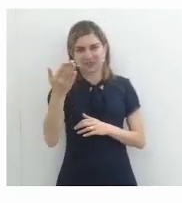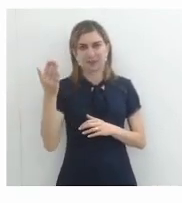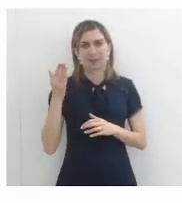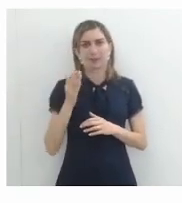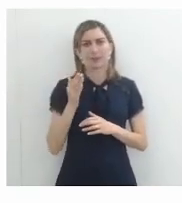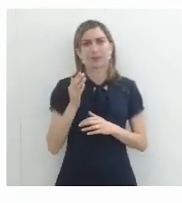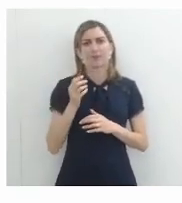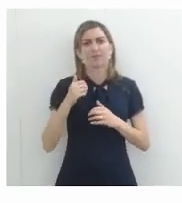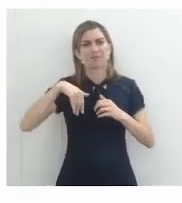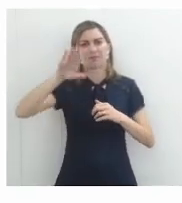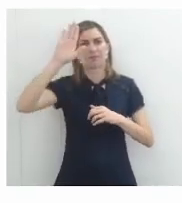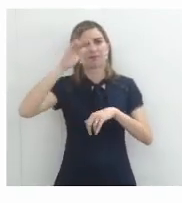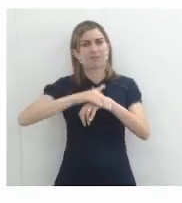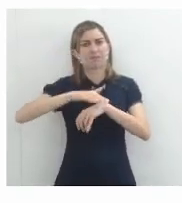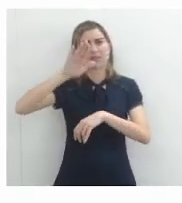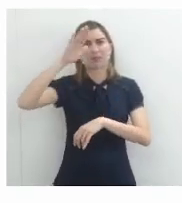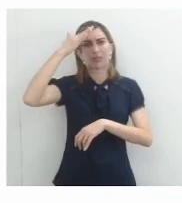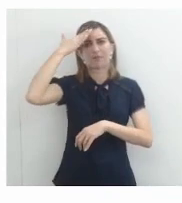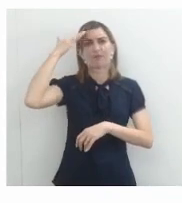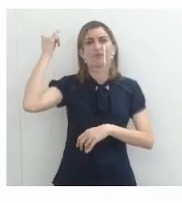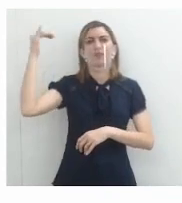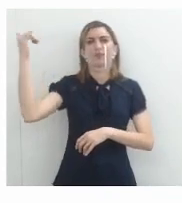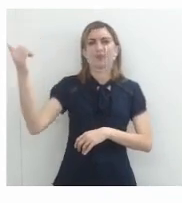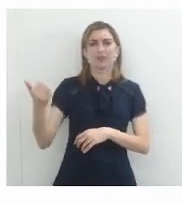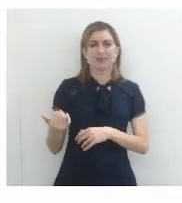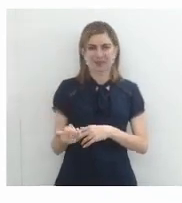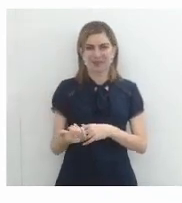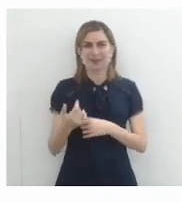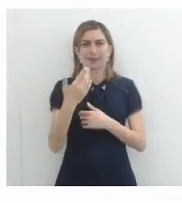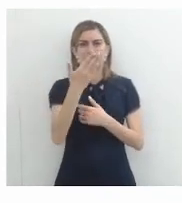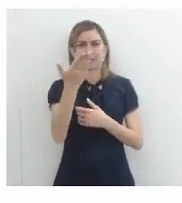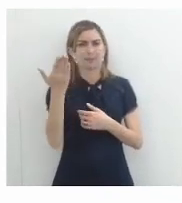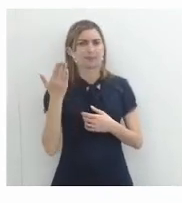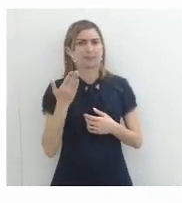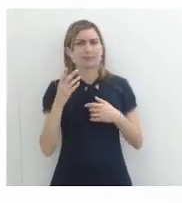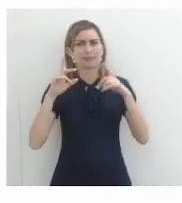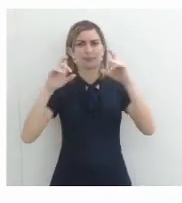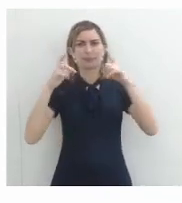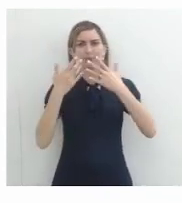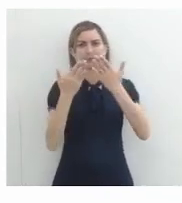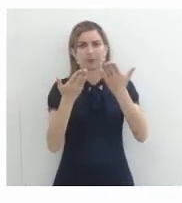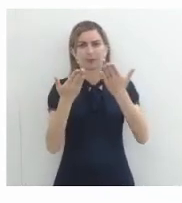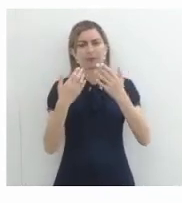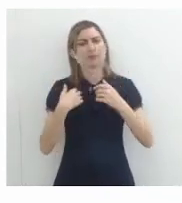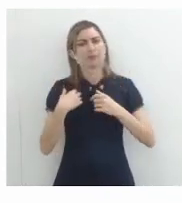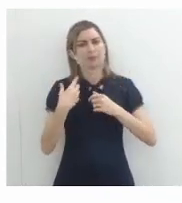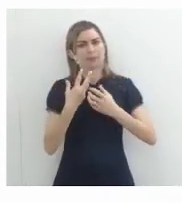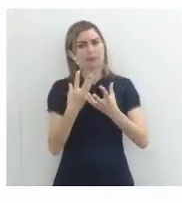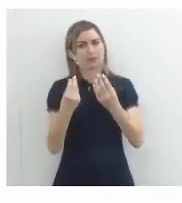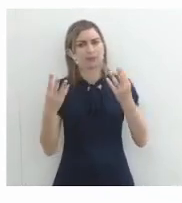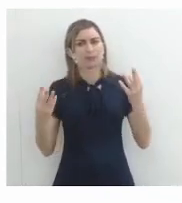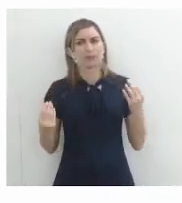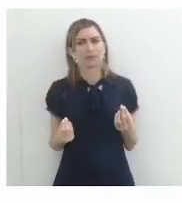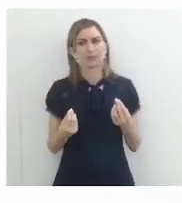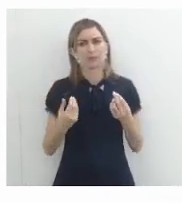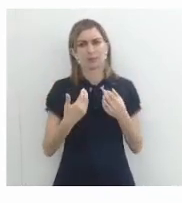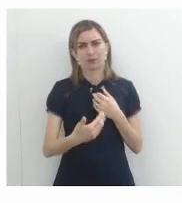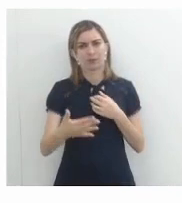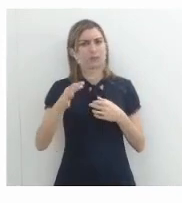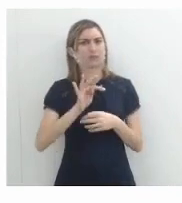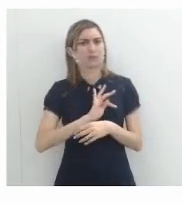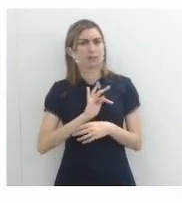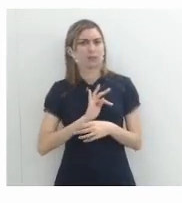da Vinci, né, que foi um grande representante do Renascimento. Então, no Renascimento, eles tinham muito essa técnica